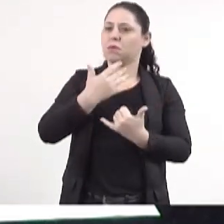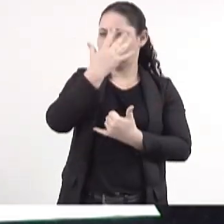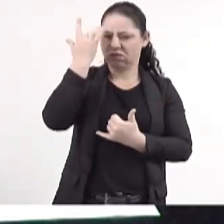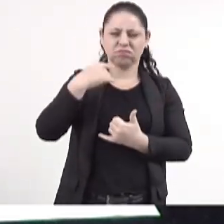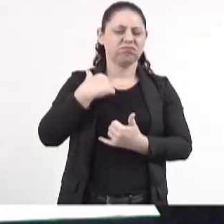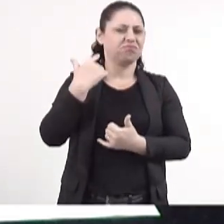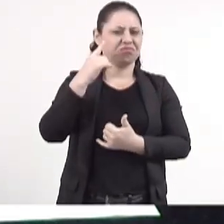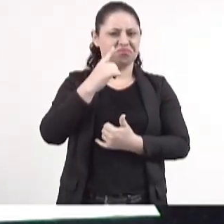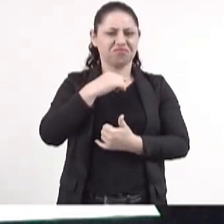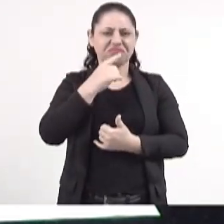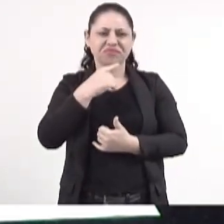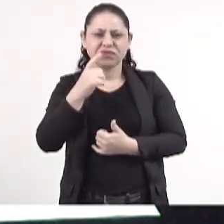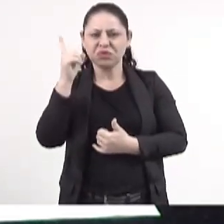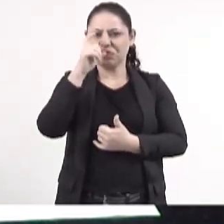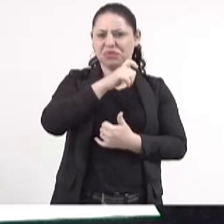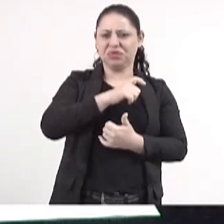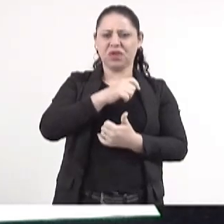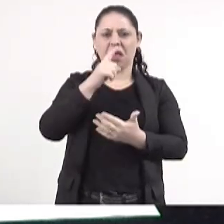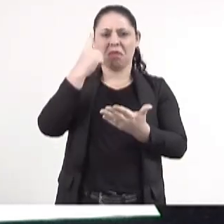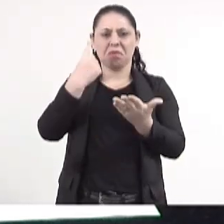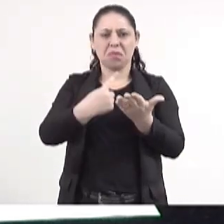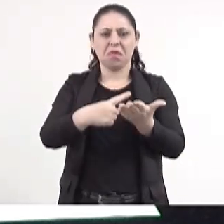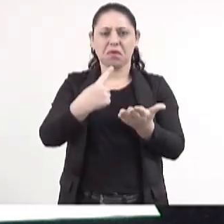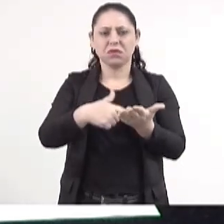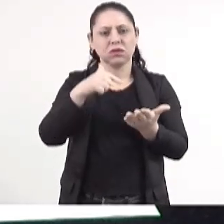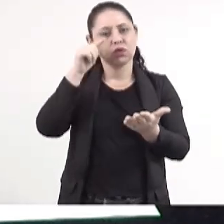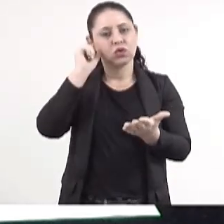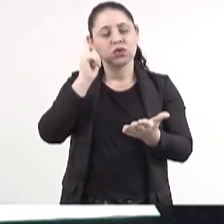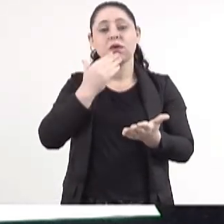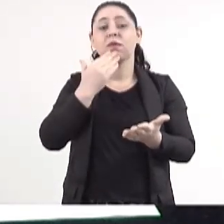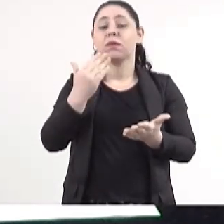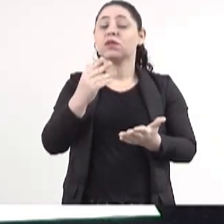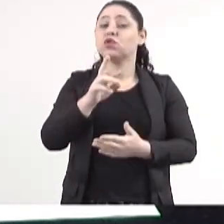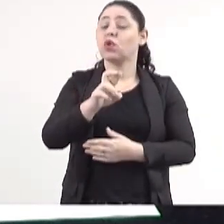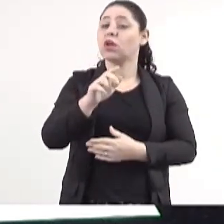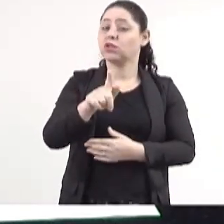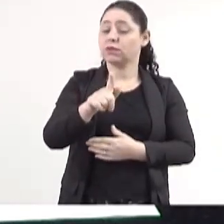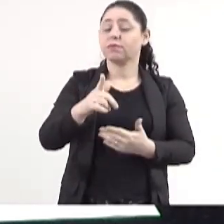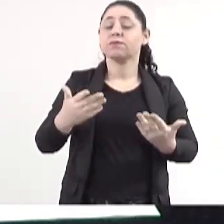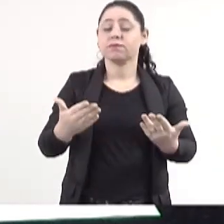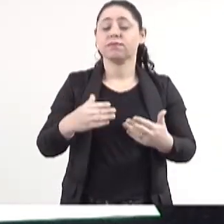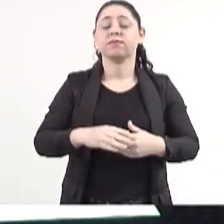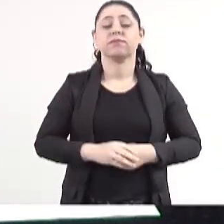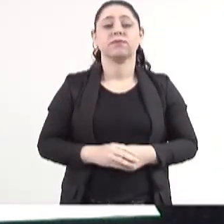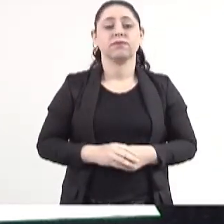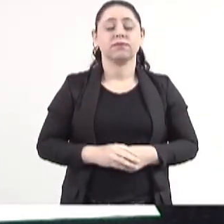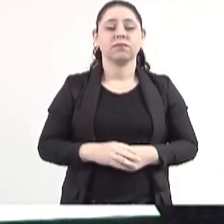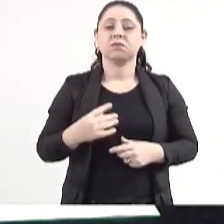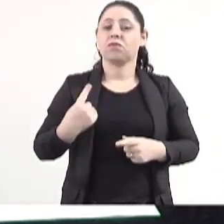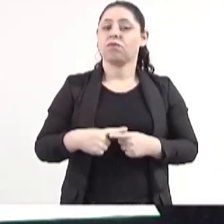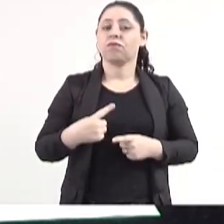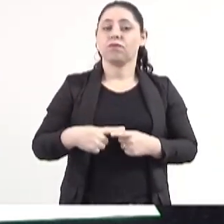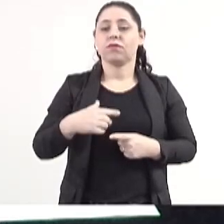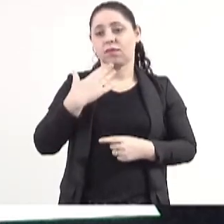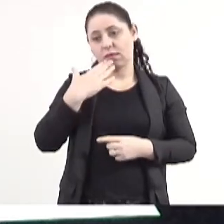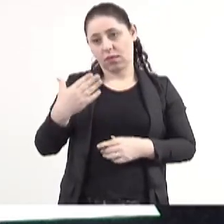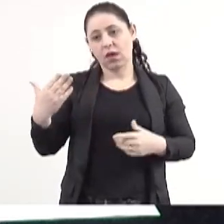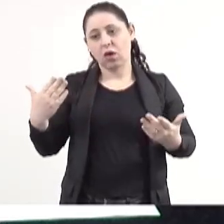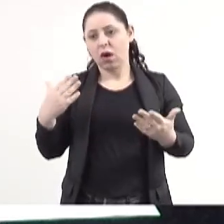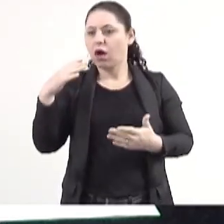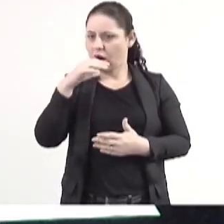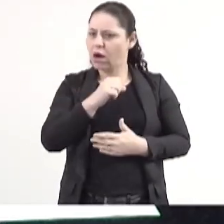interessados estão enfrentando dificuldade de agenda para solicitação do novo RG, razão pela qual